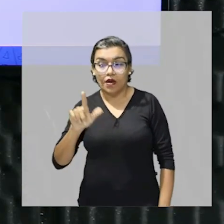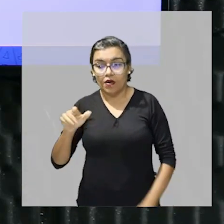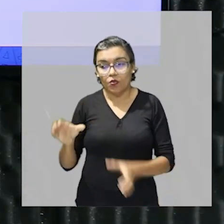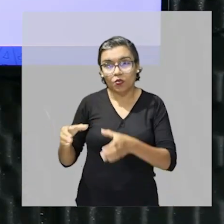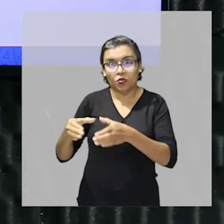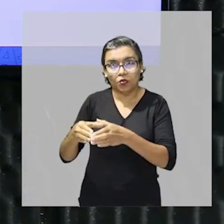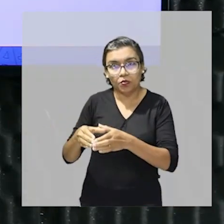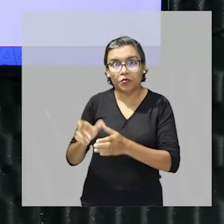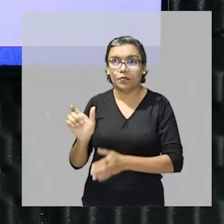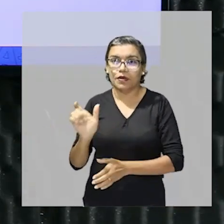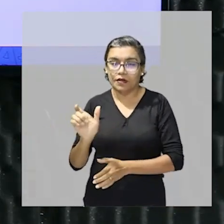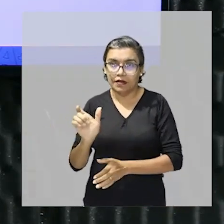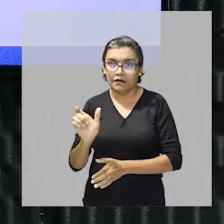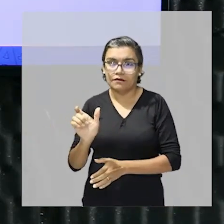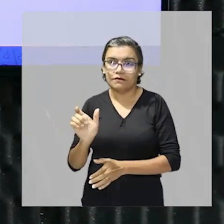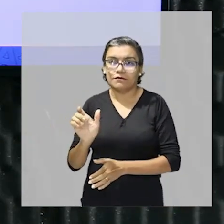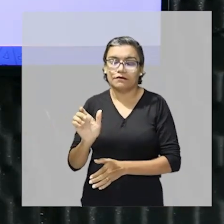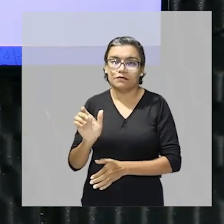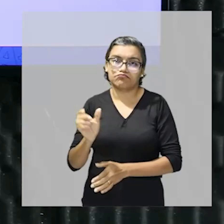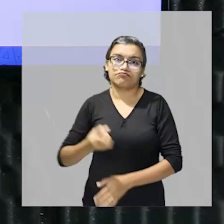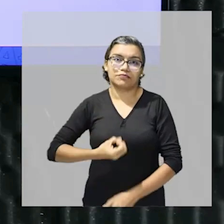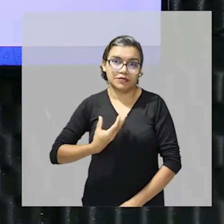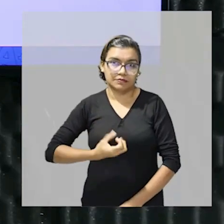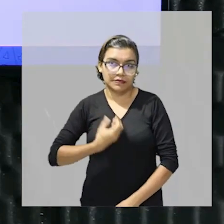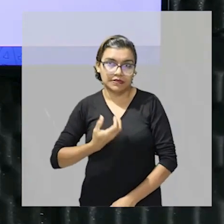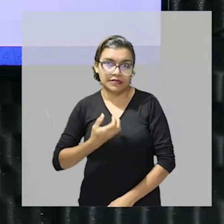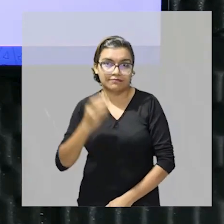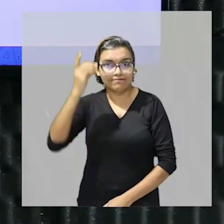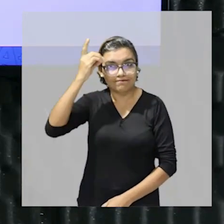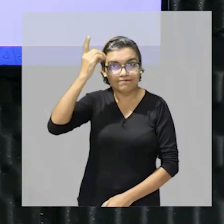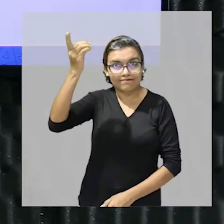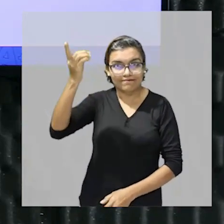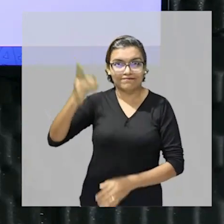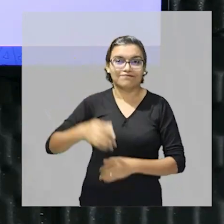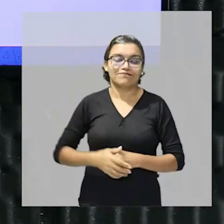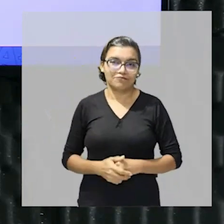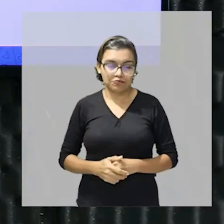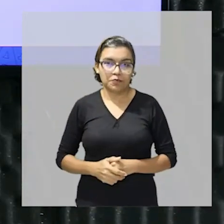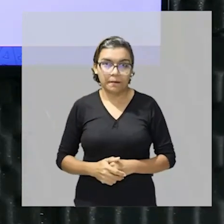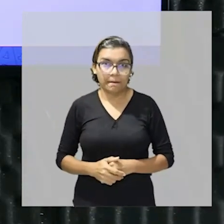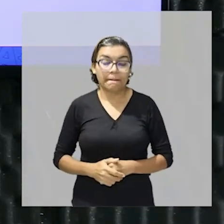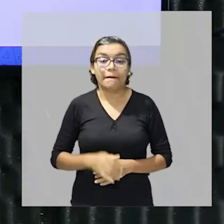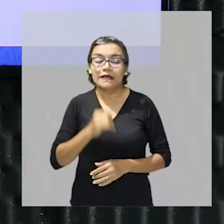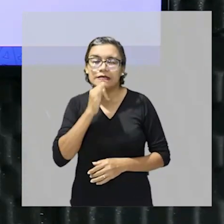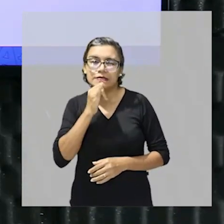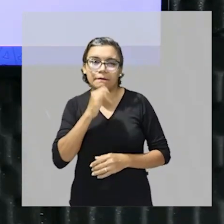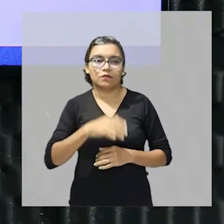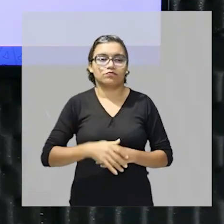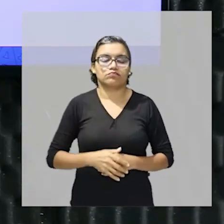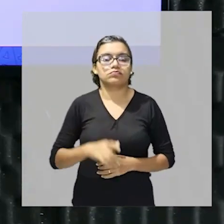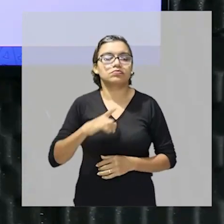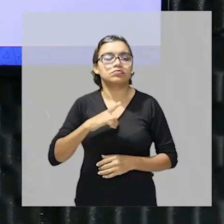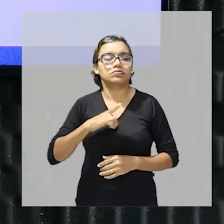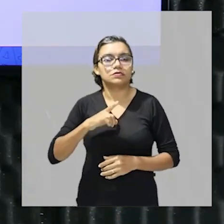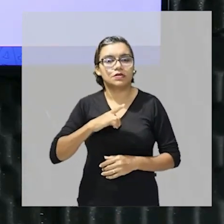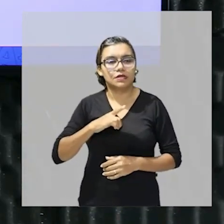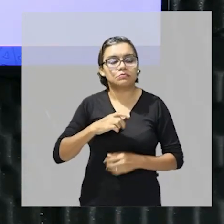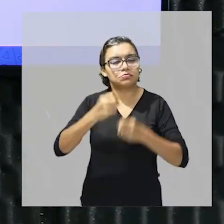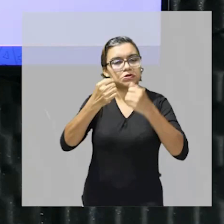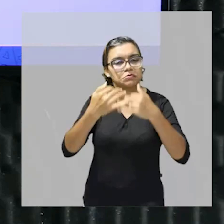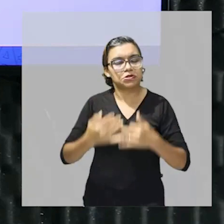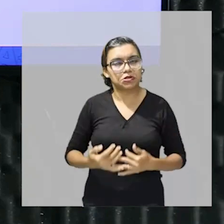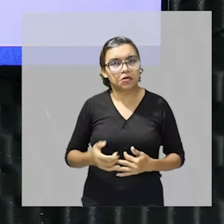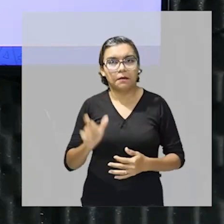palavras que nós usamos para transmitir algumas ideias. Bom, aqui tem uma definição para vocês, falando justamente sobre isso, que